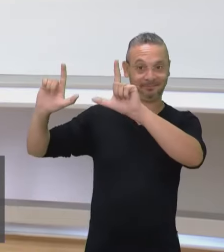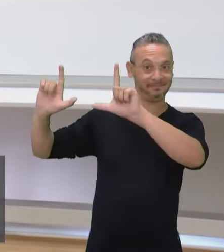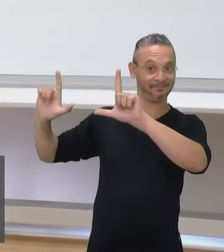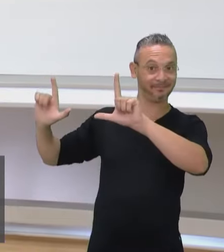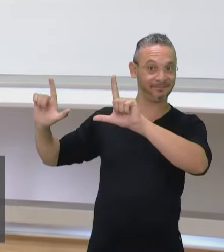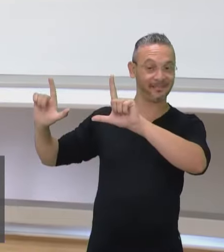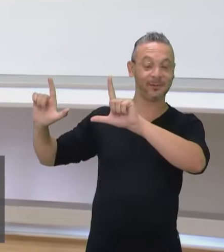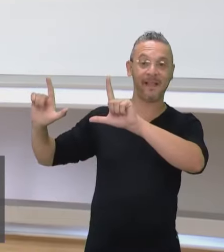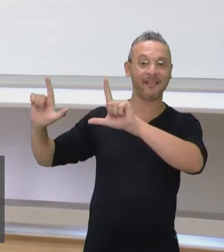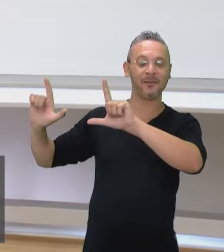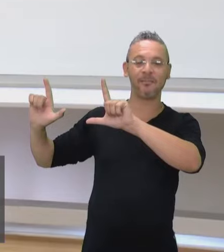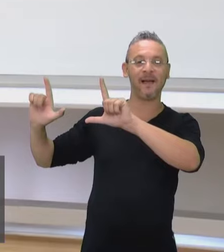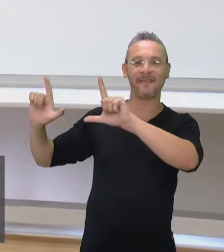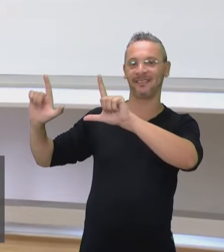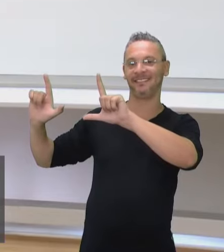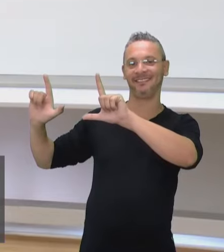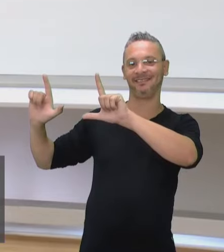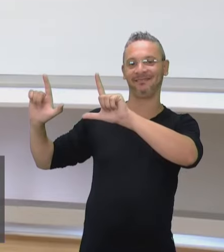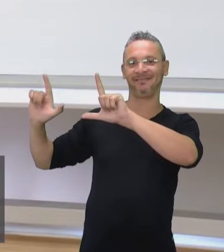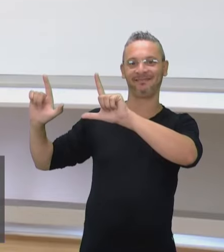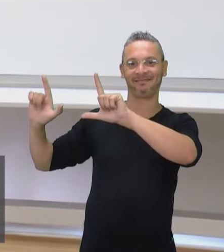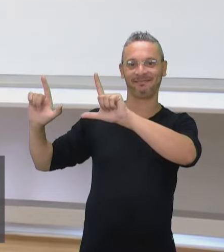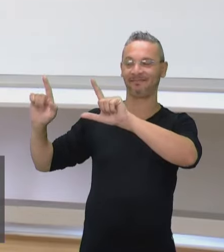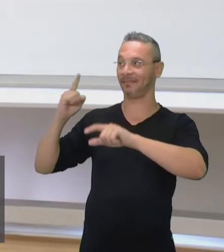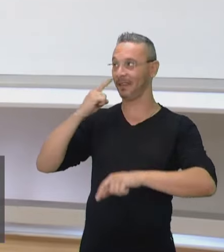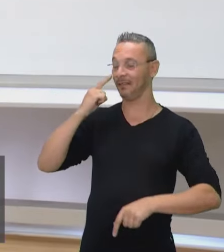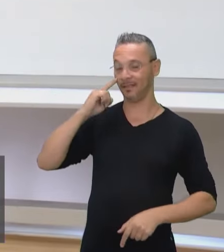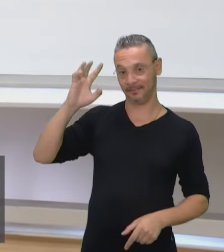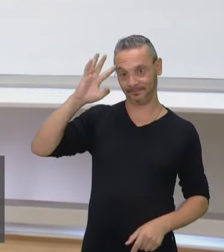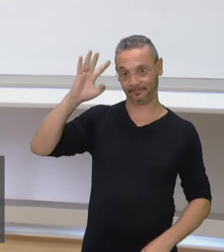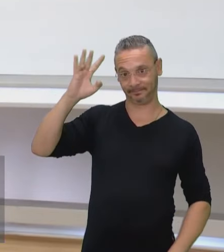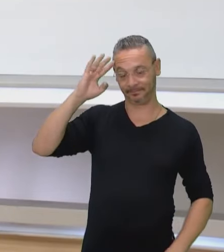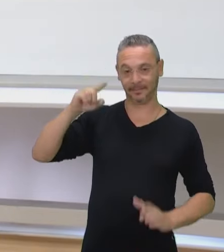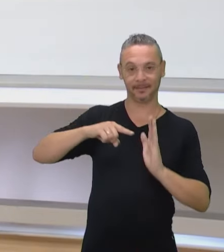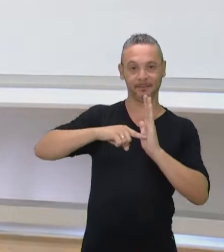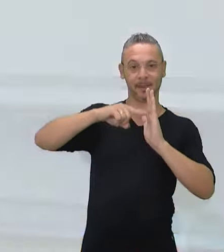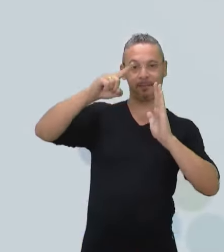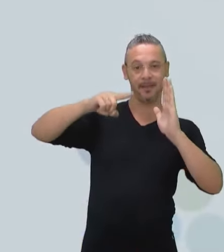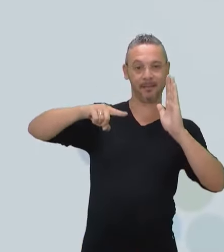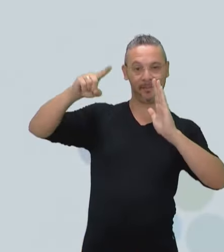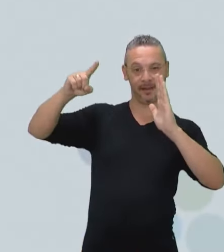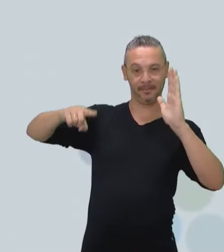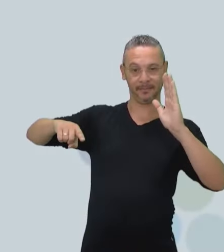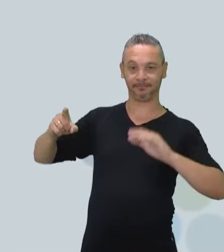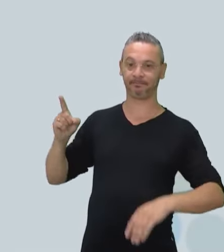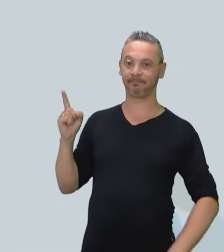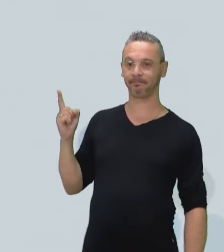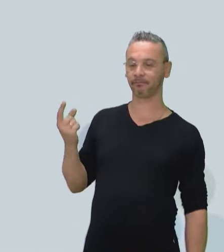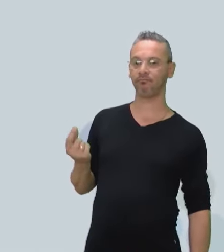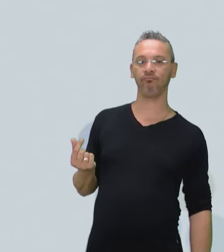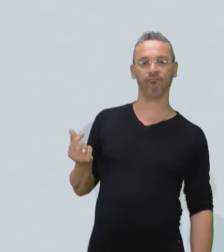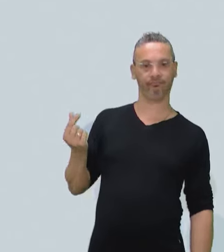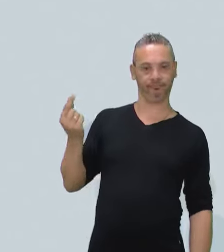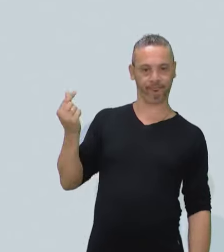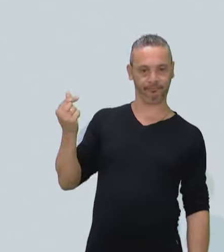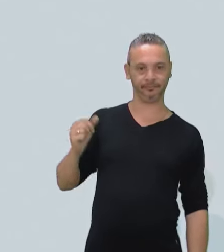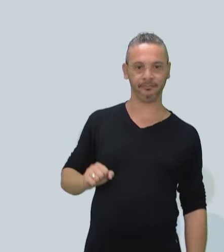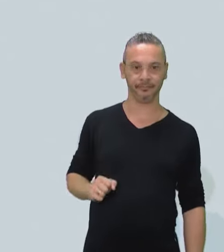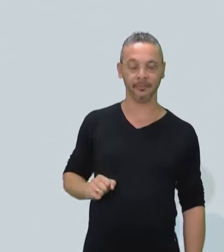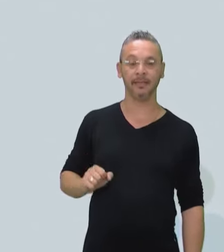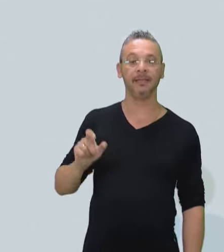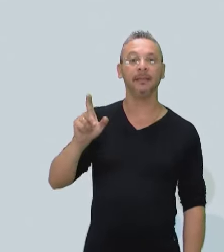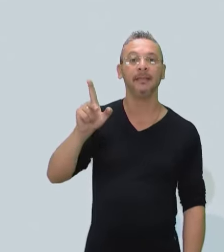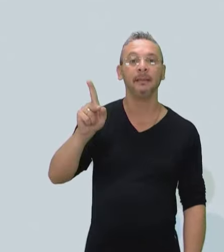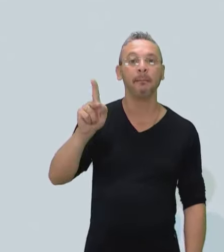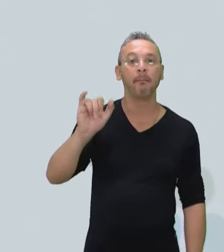slide, né? Outro índice importante para a gente pensar é esse da renda per capita, né? Um dos principais índices